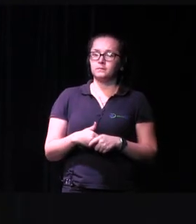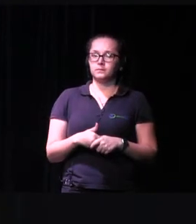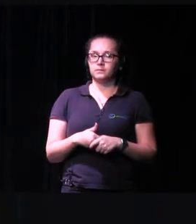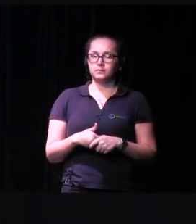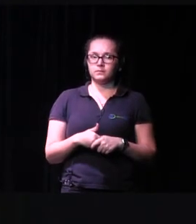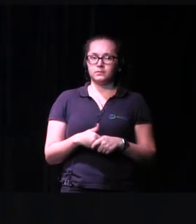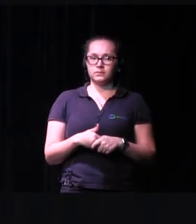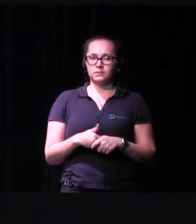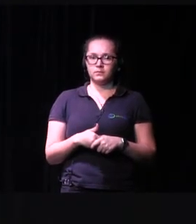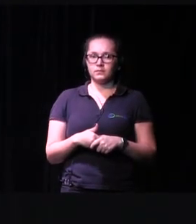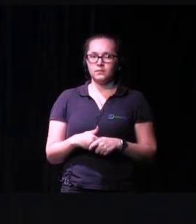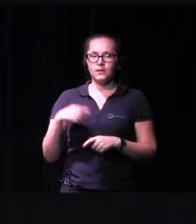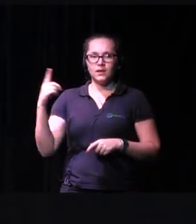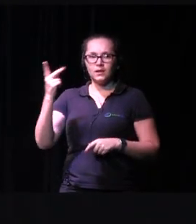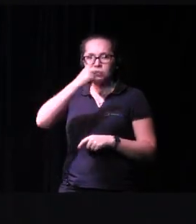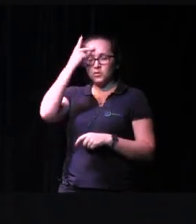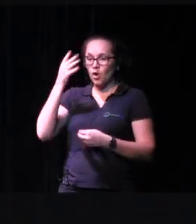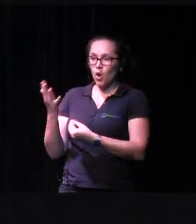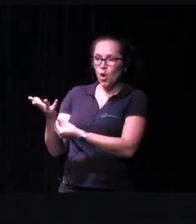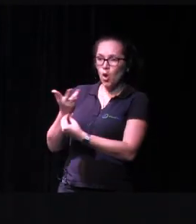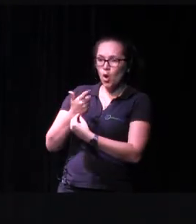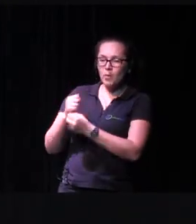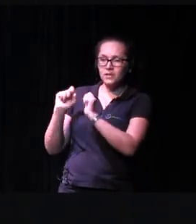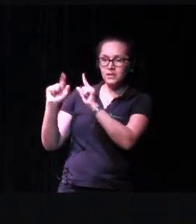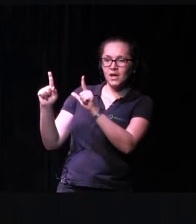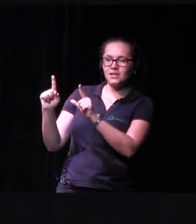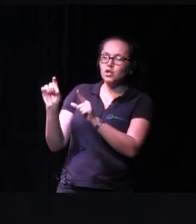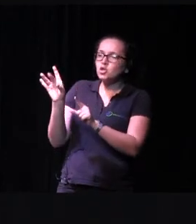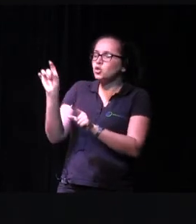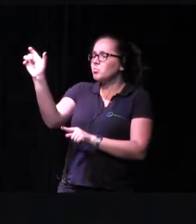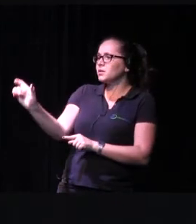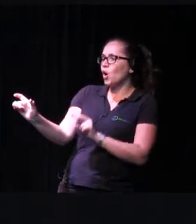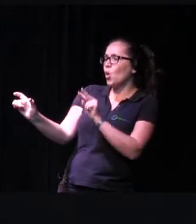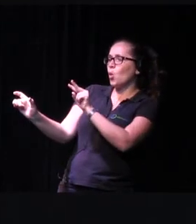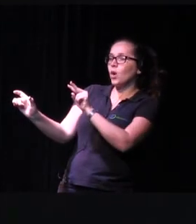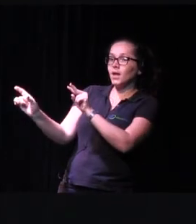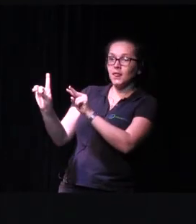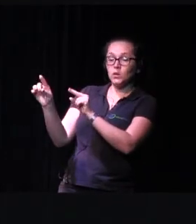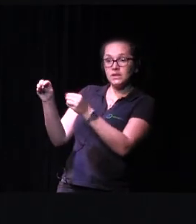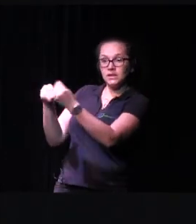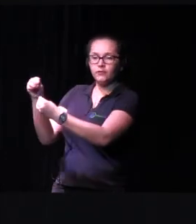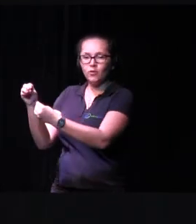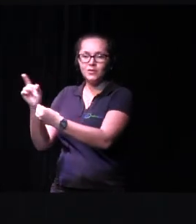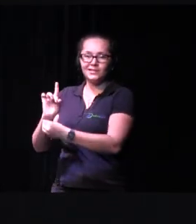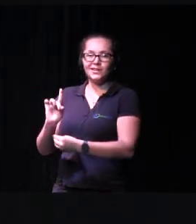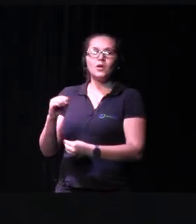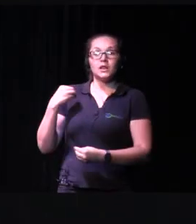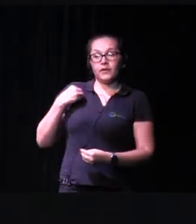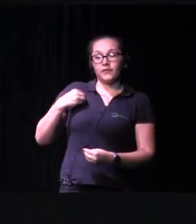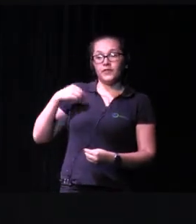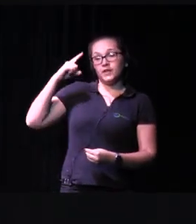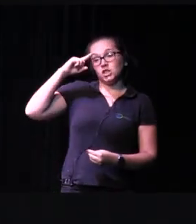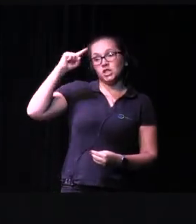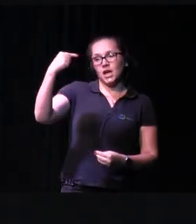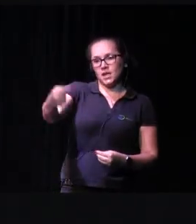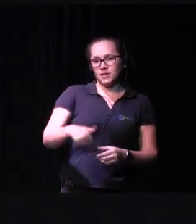o posador da obra de arte não seja uma personagem que vai apenas olhar, senão que se envolva na sua vida diária.